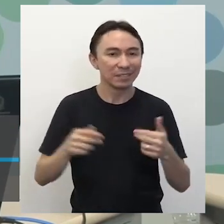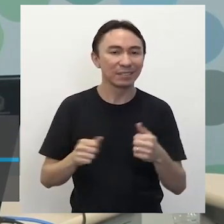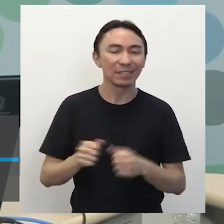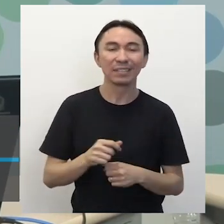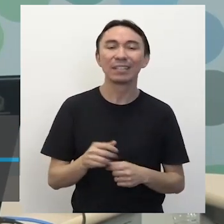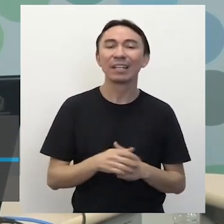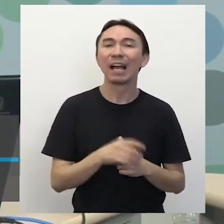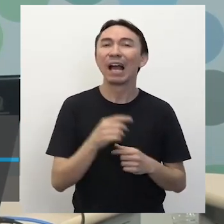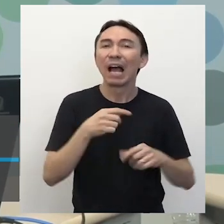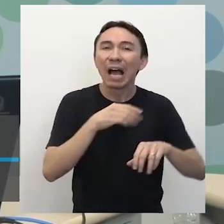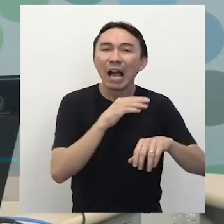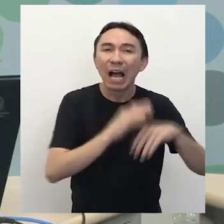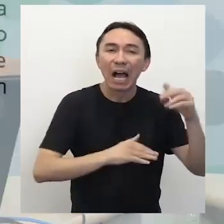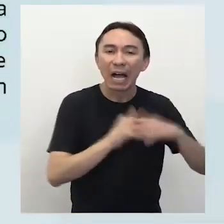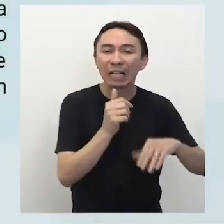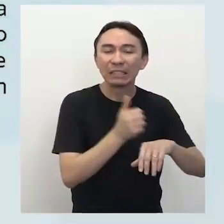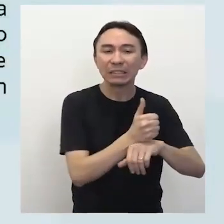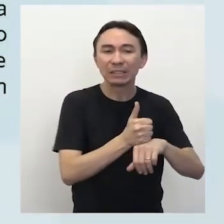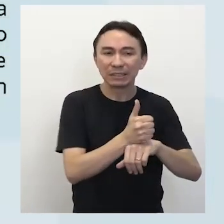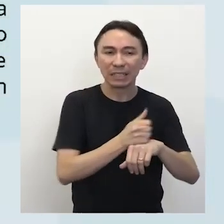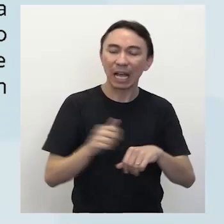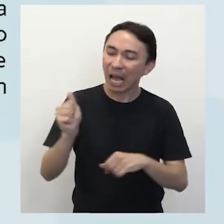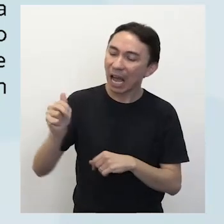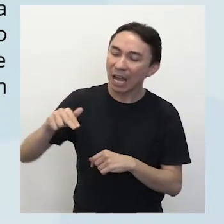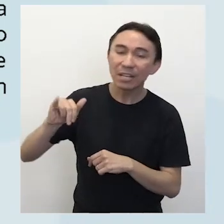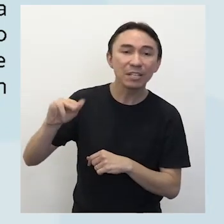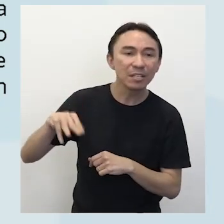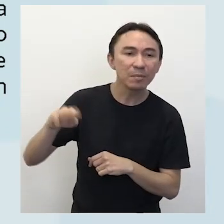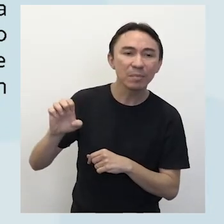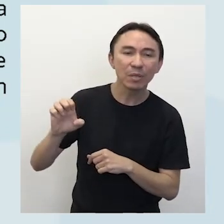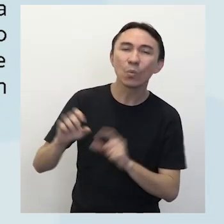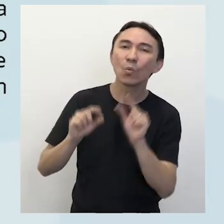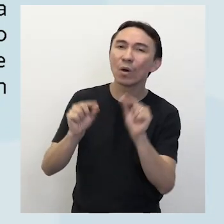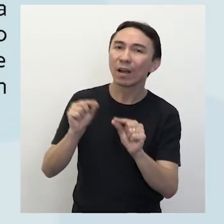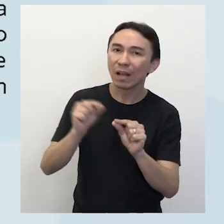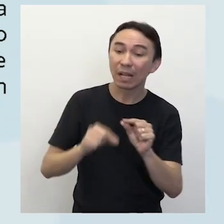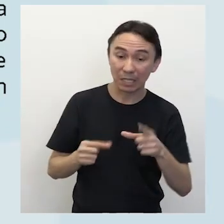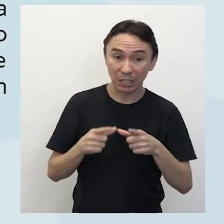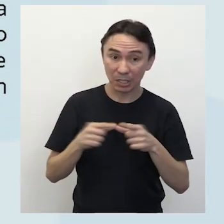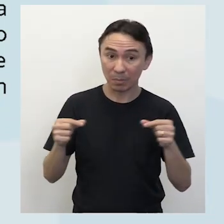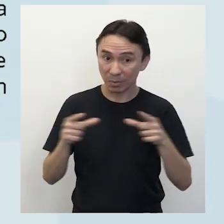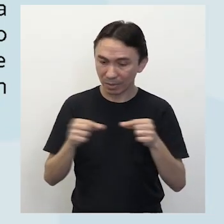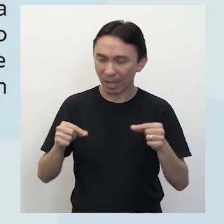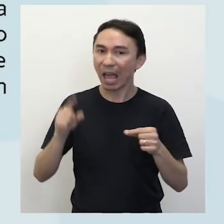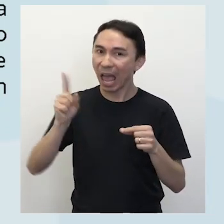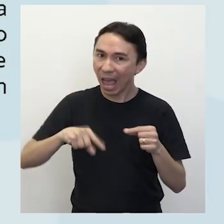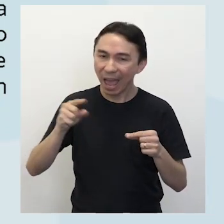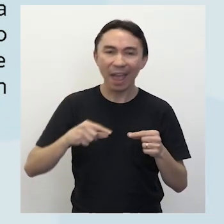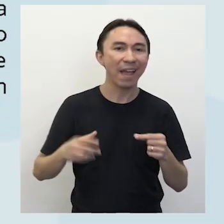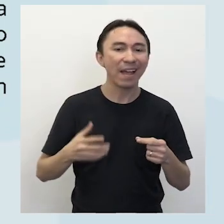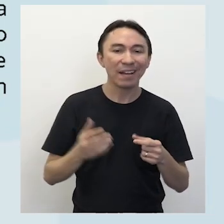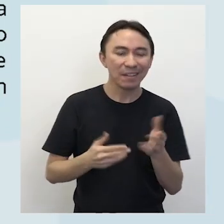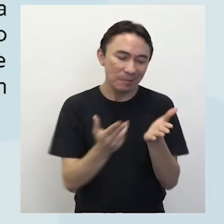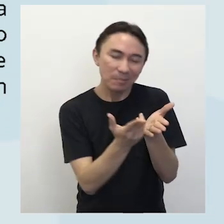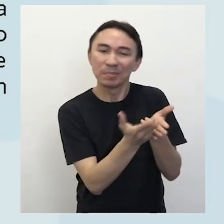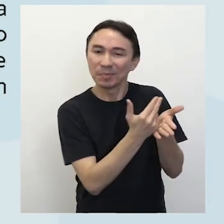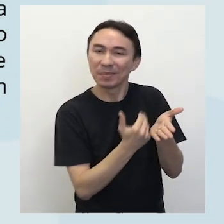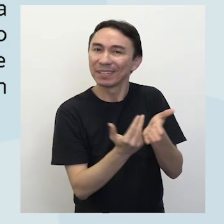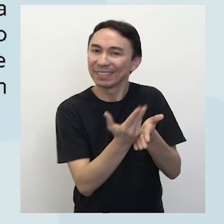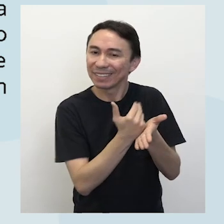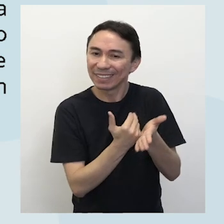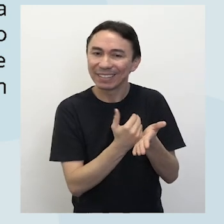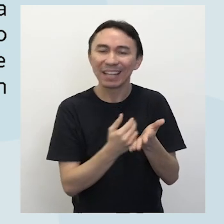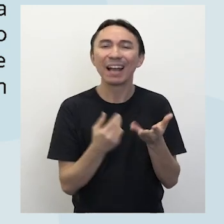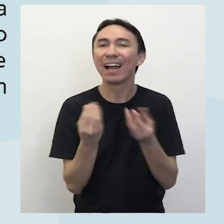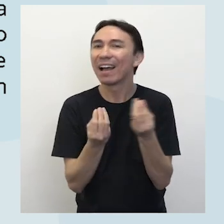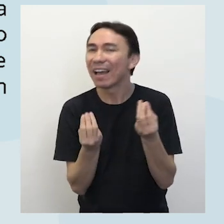minutinho na aula, só para explicar para vocês o que é um anime. Em japonês, significa animação. E por lá no Japão, Mauro, é o termo utilizado para